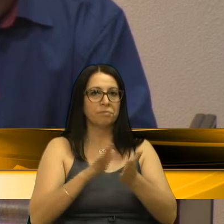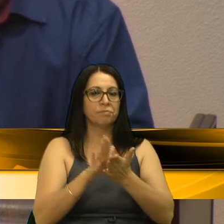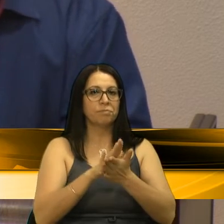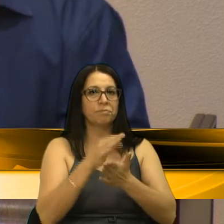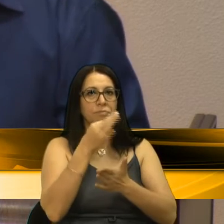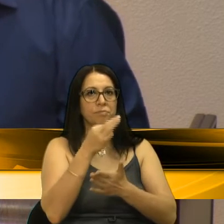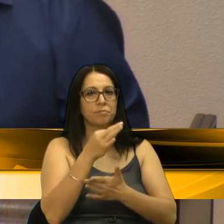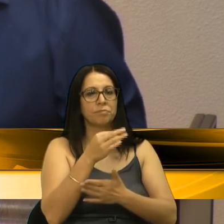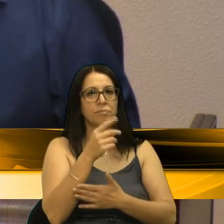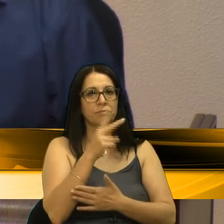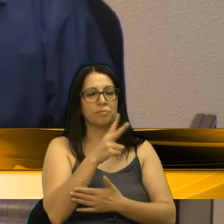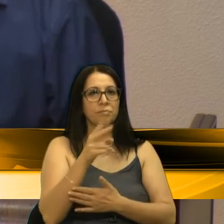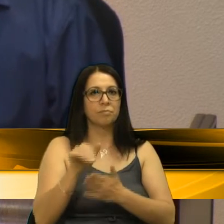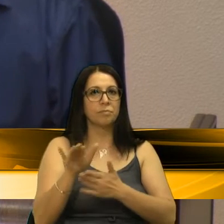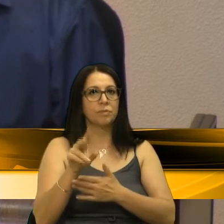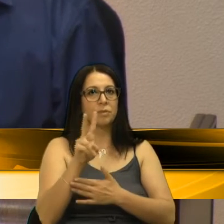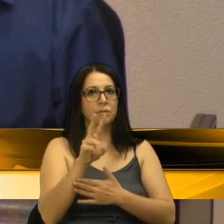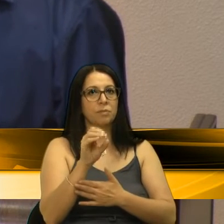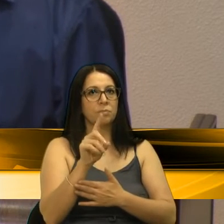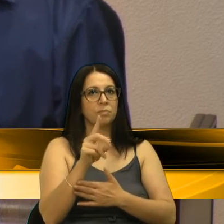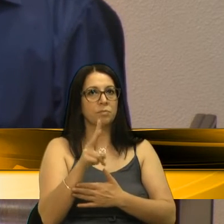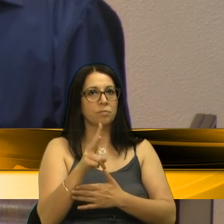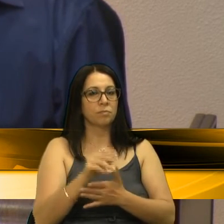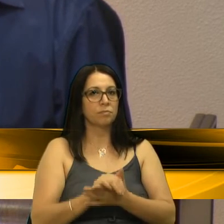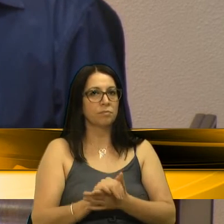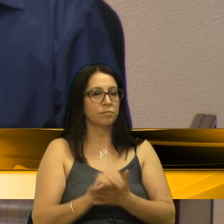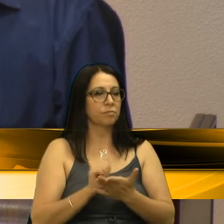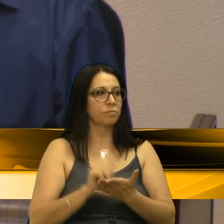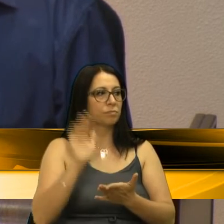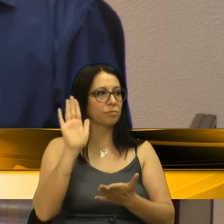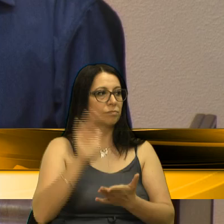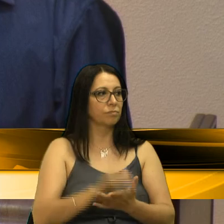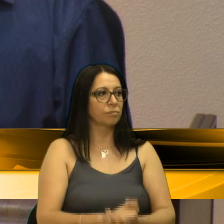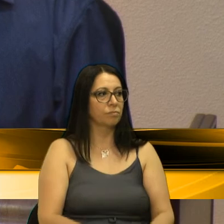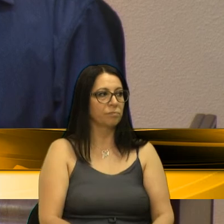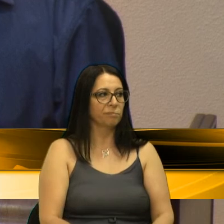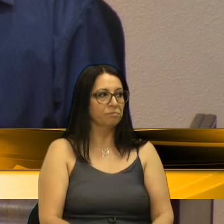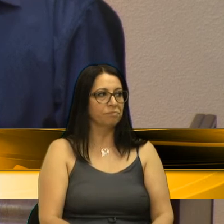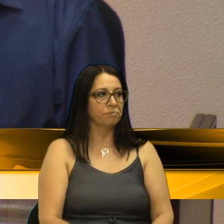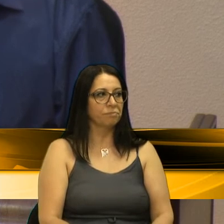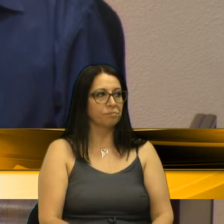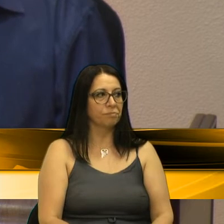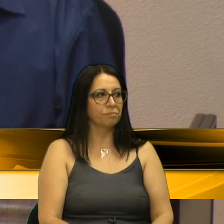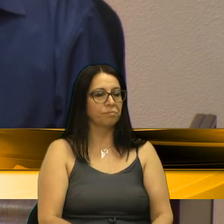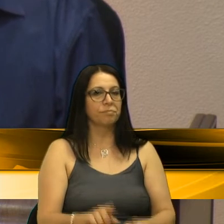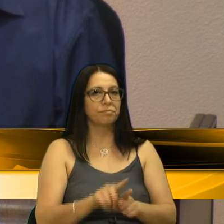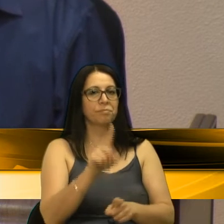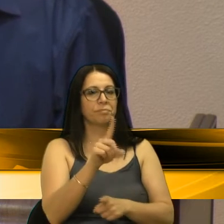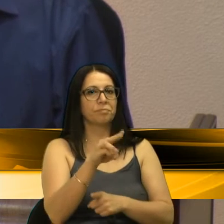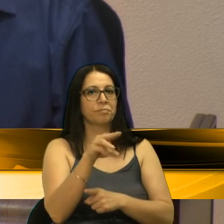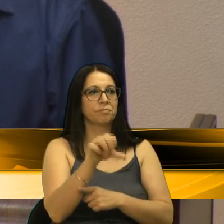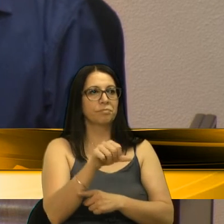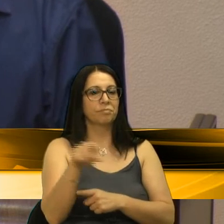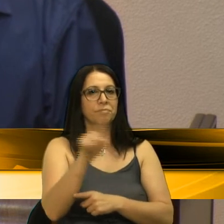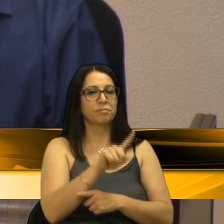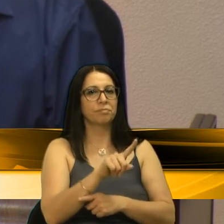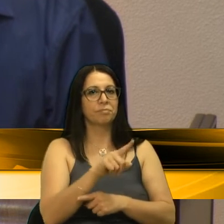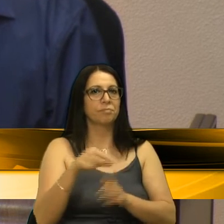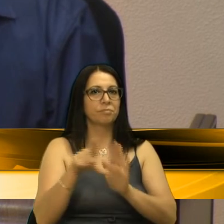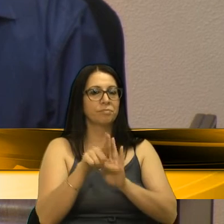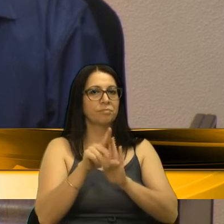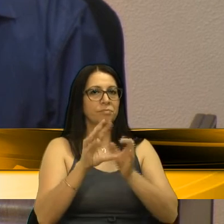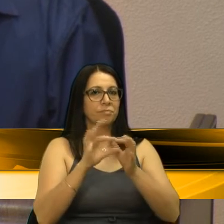após a vigência dessa lei. Artigo 20. Fica revogada a lei número 3871 de 22 de setembro de 1992. Artigo 21. Essa lei